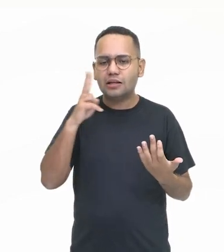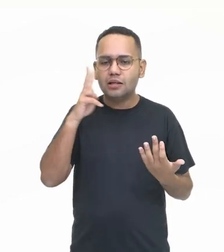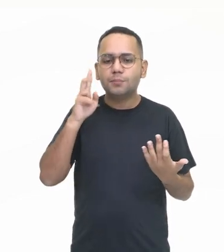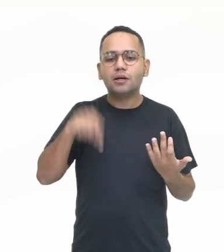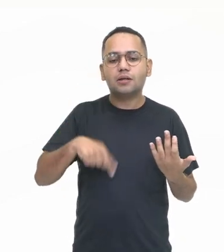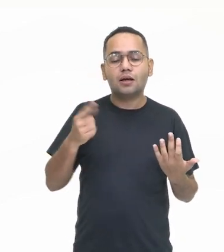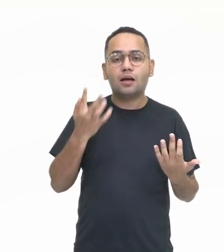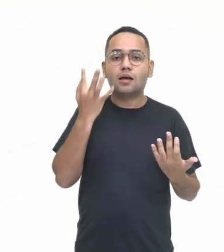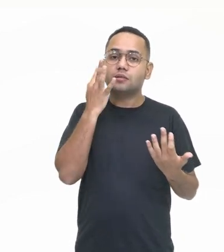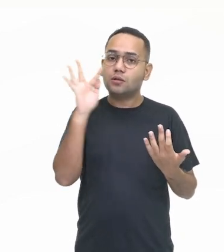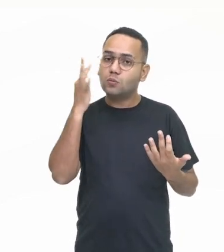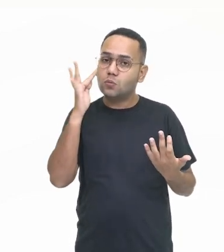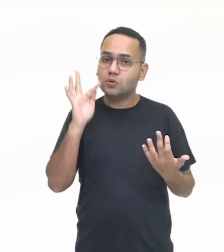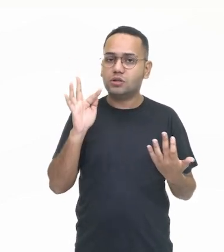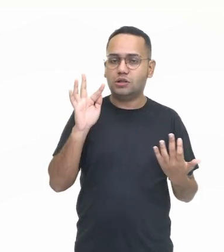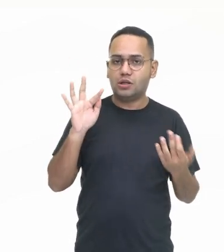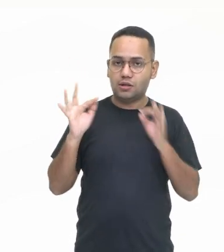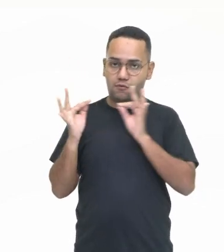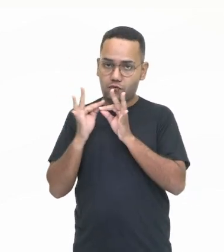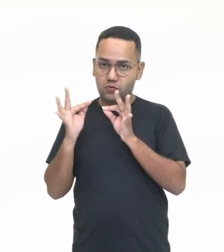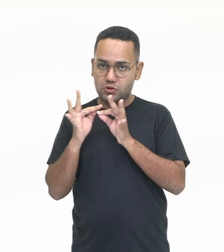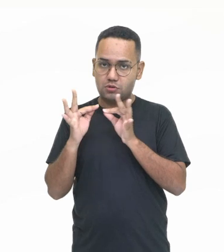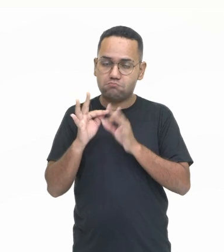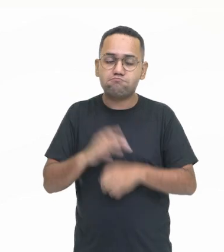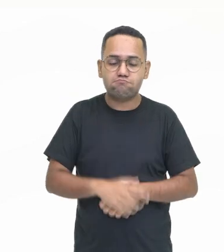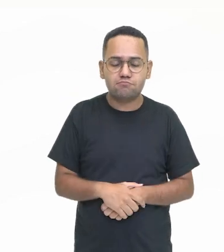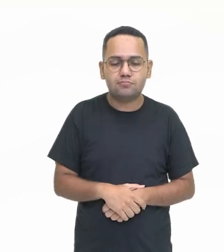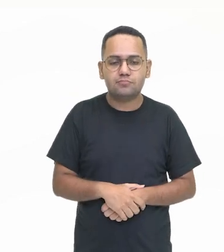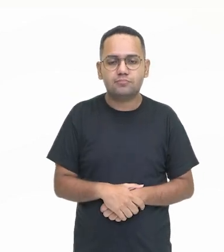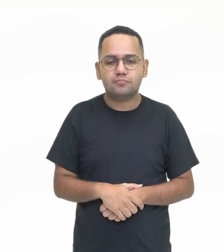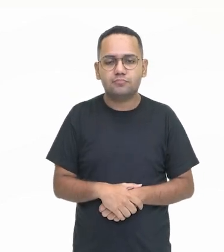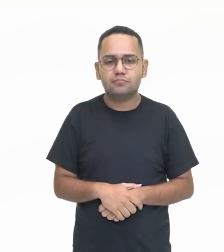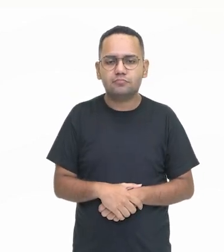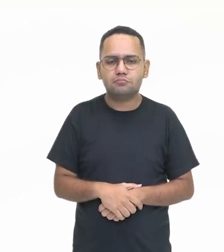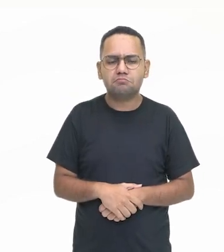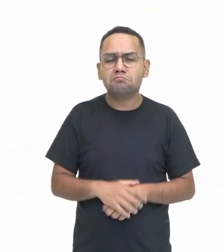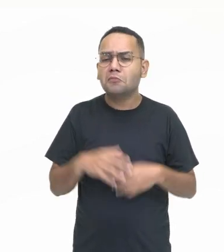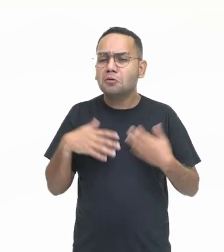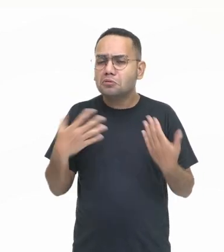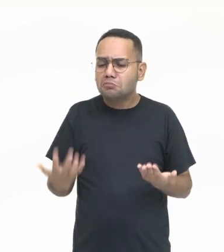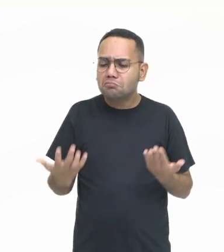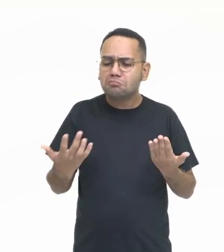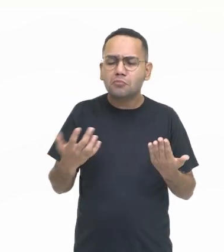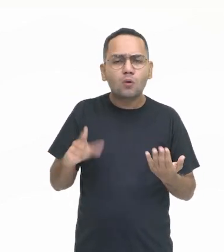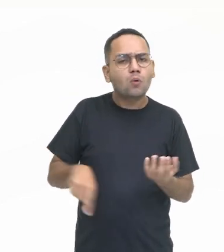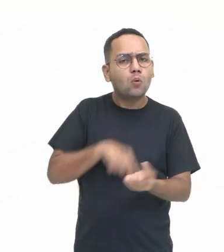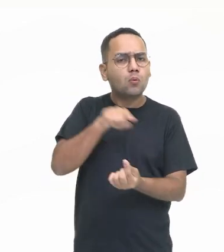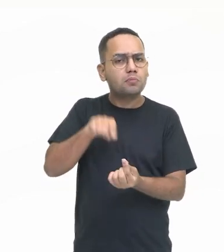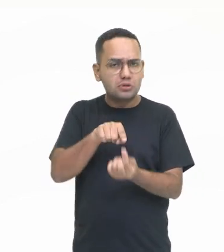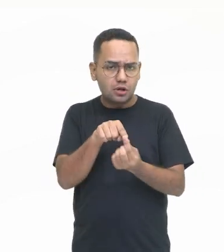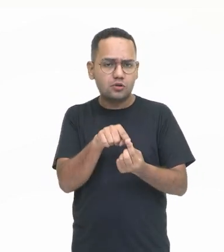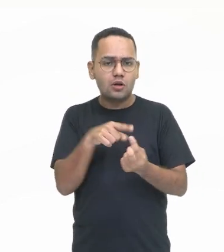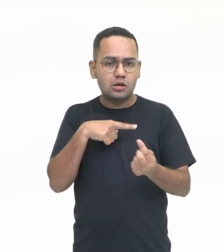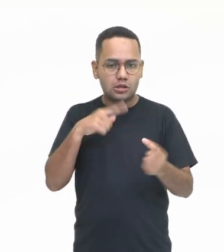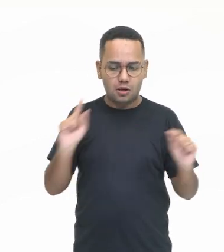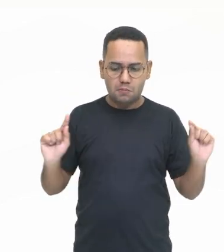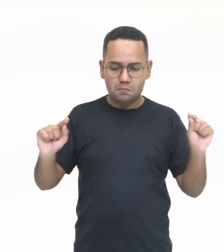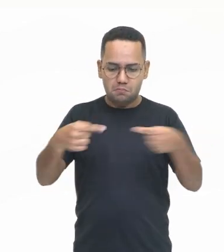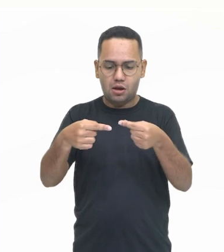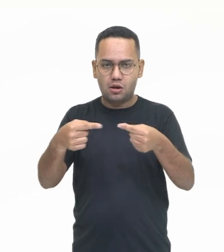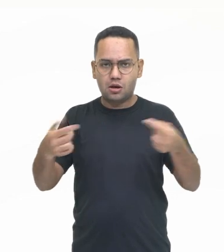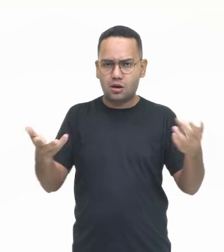então a lei de correspondência. Qual é o segredo, então, da relação desses dois conjuntos? É que cada elemento de